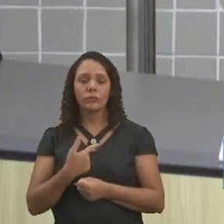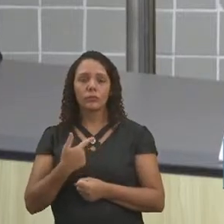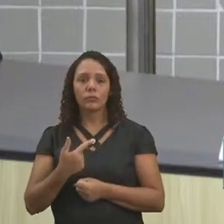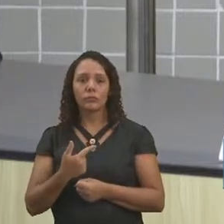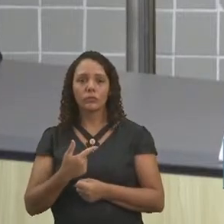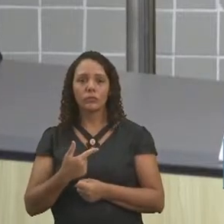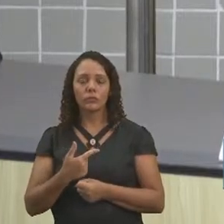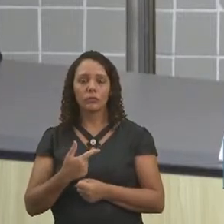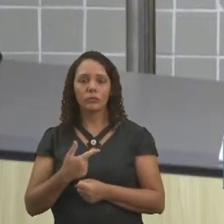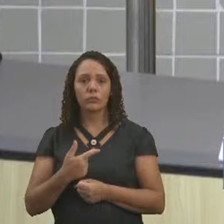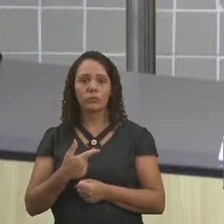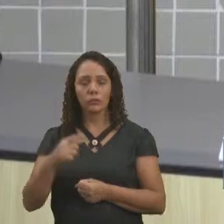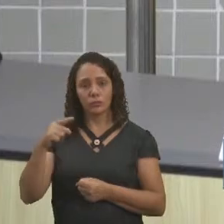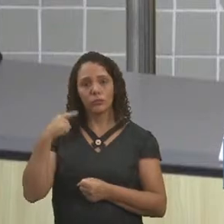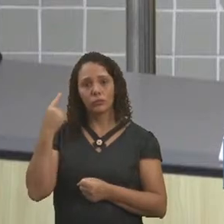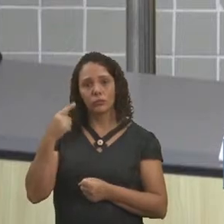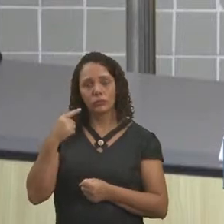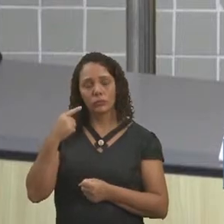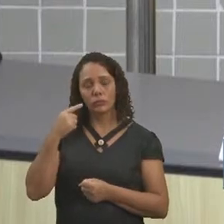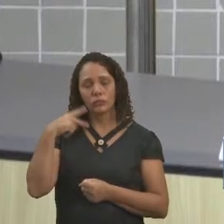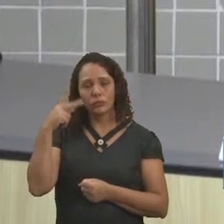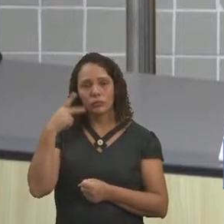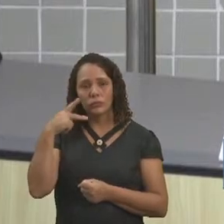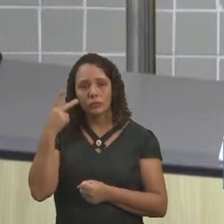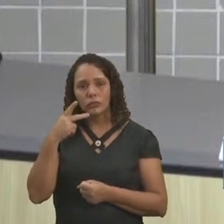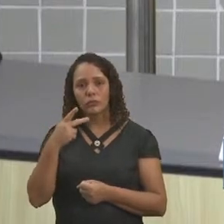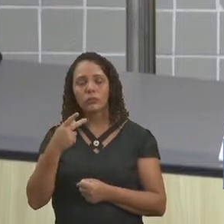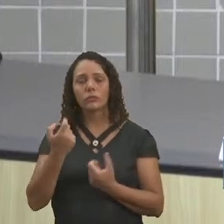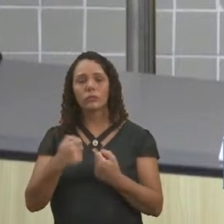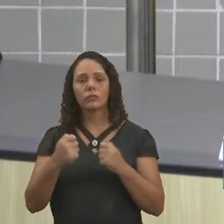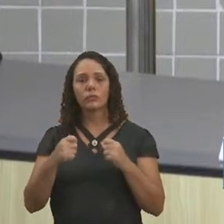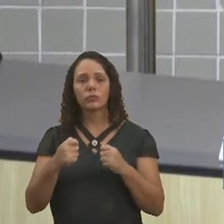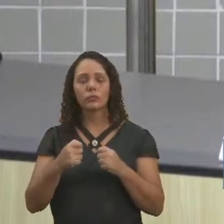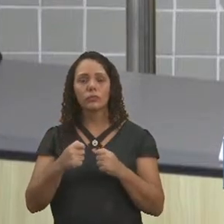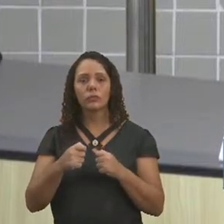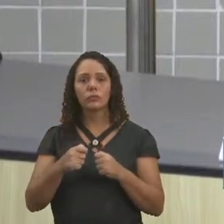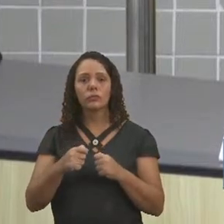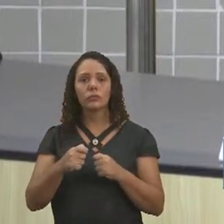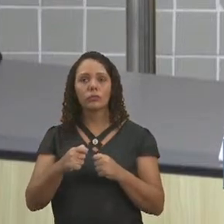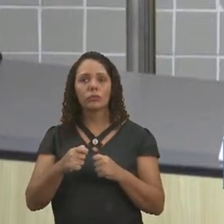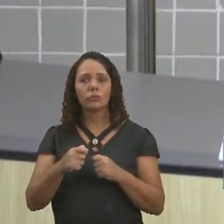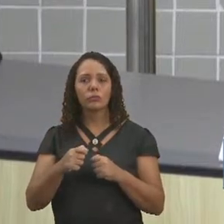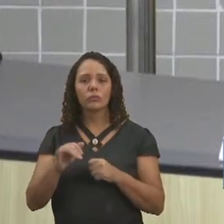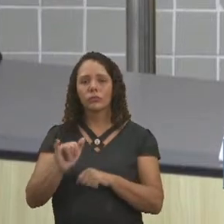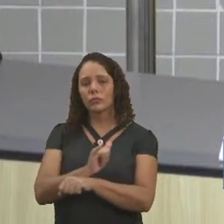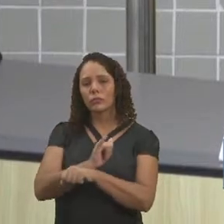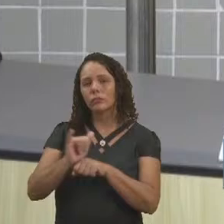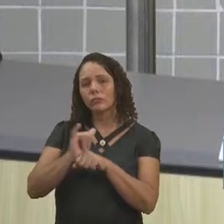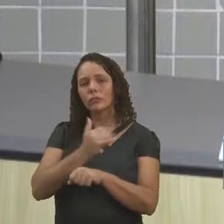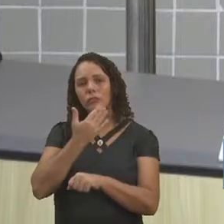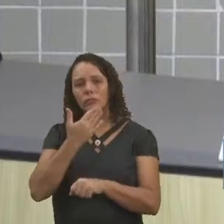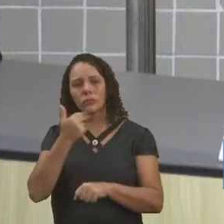como parlamentares desse município, temos obrigações de buscar melhorias para que essa cidade cada dia mais cresça e